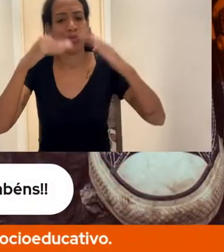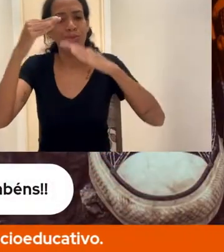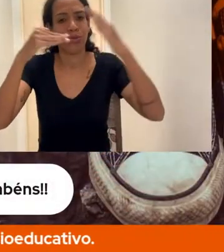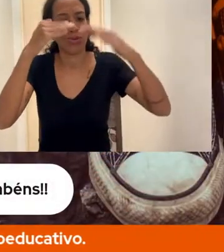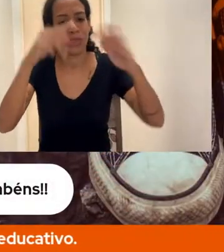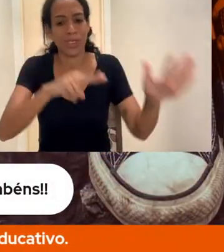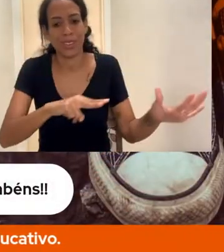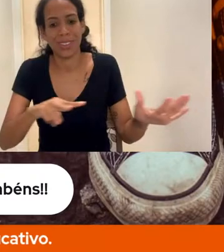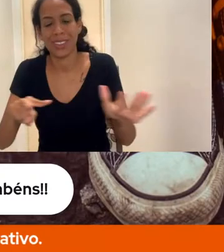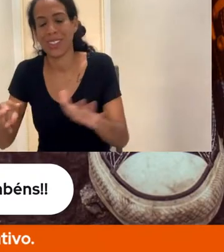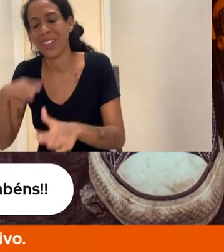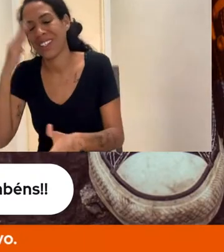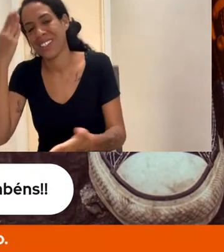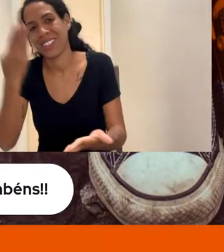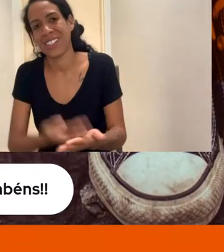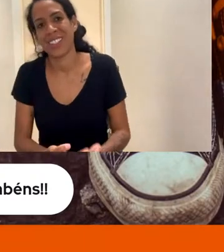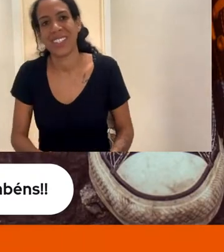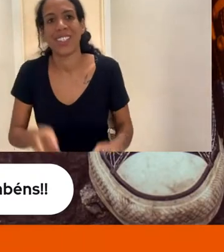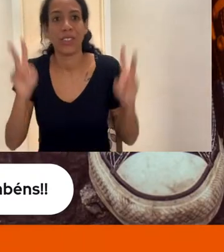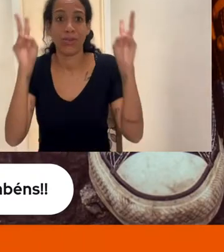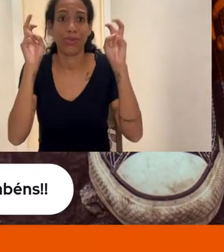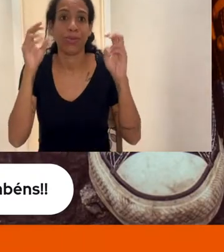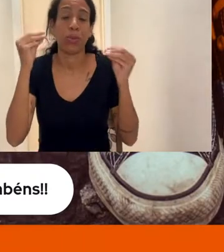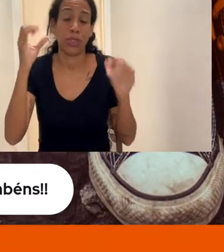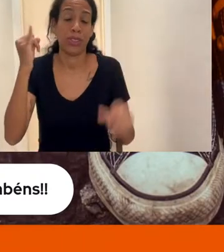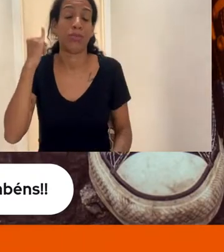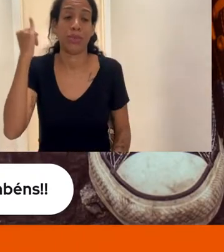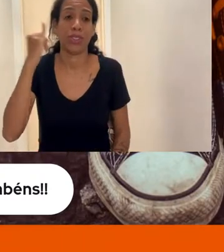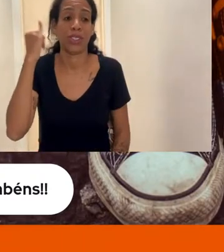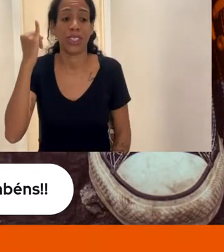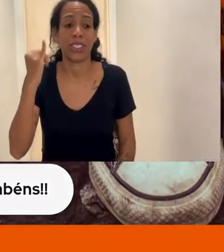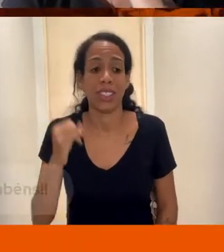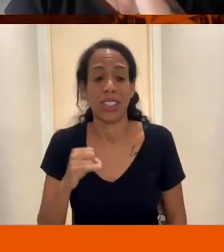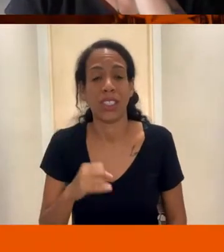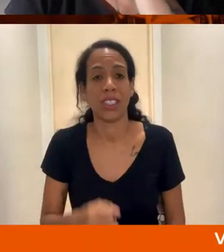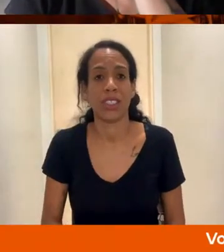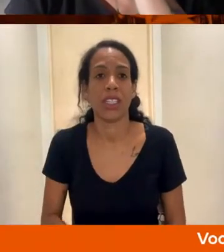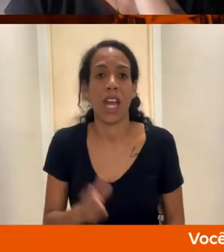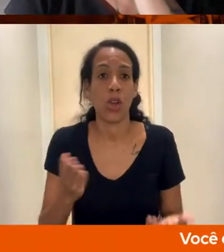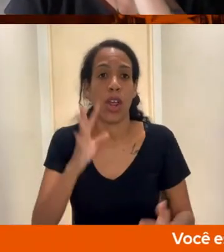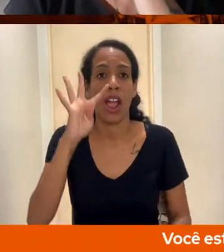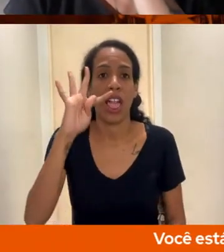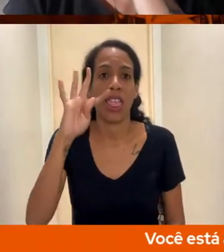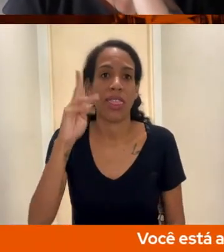ainda, né? São muito importantes mesmo. Agora com você, Thaís.